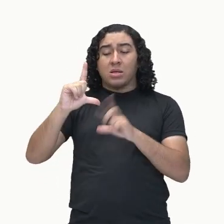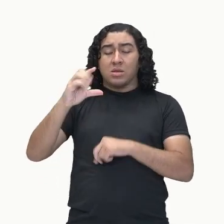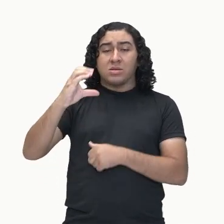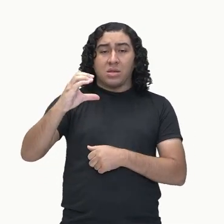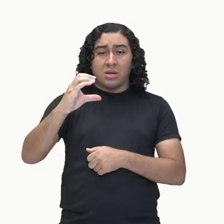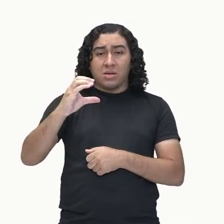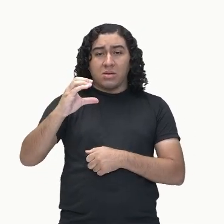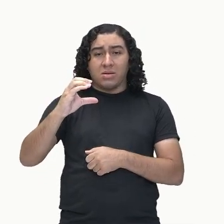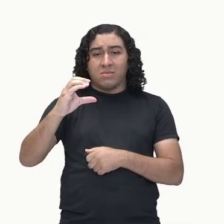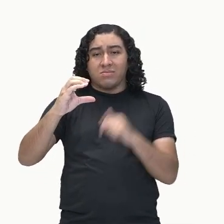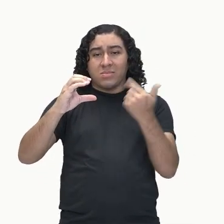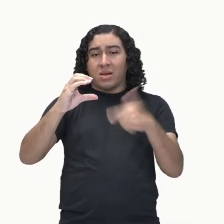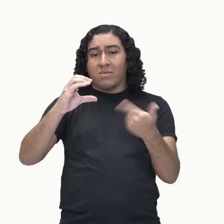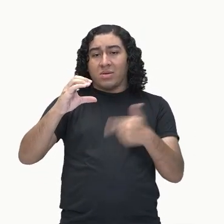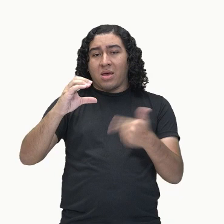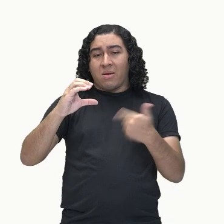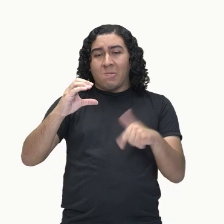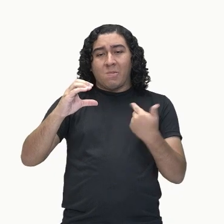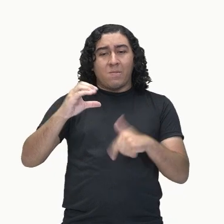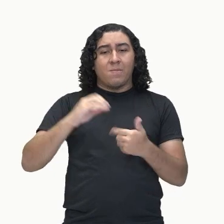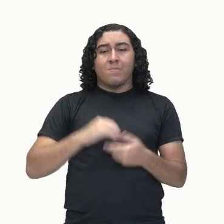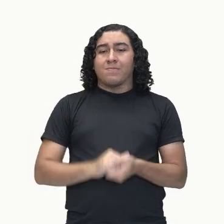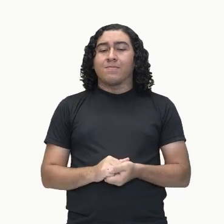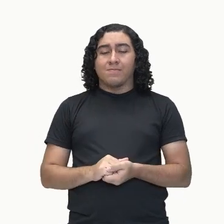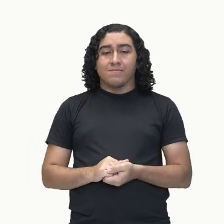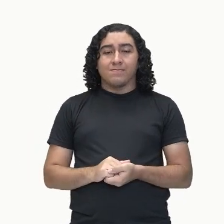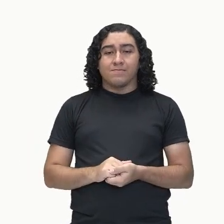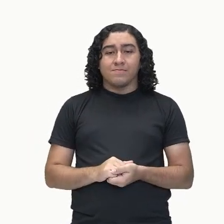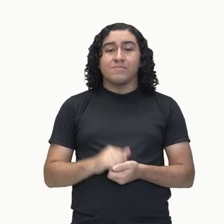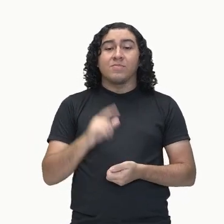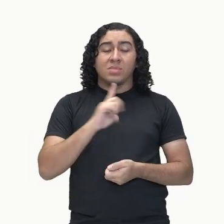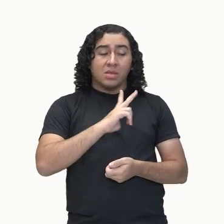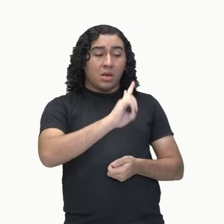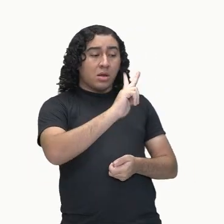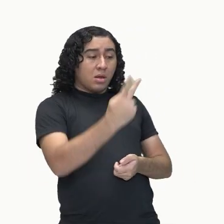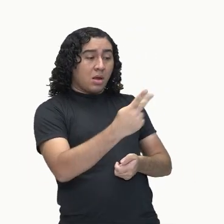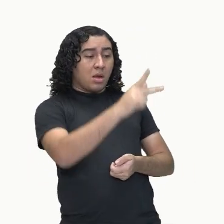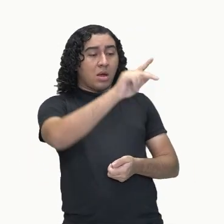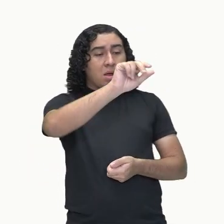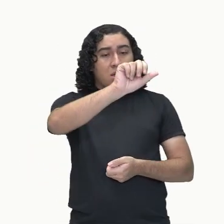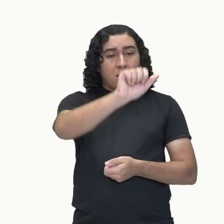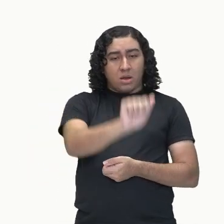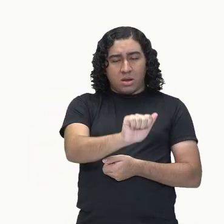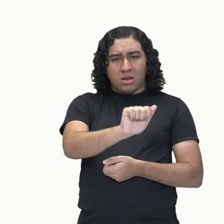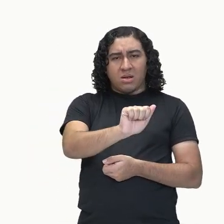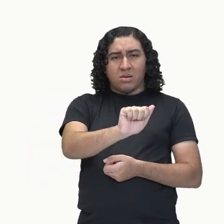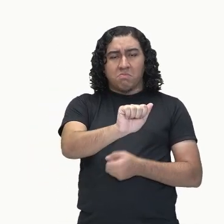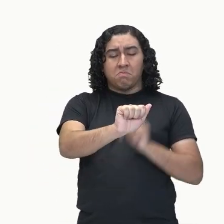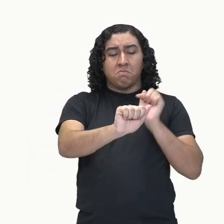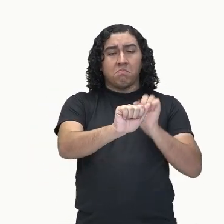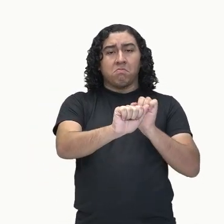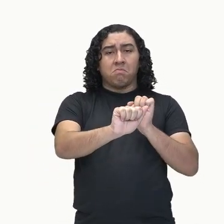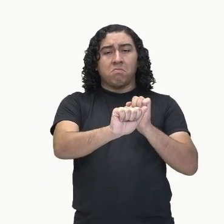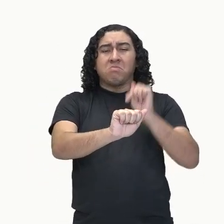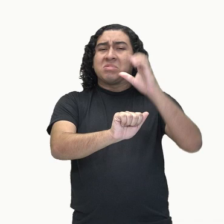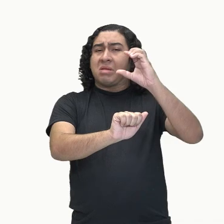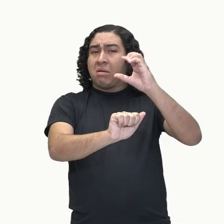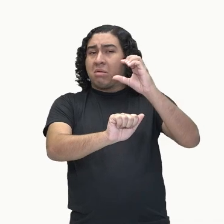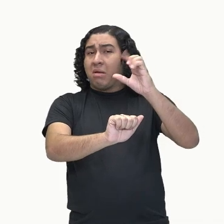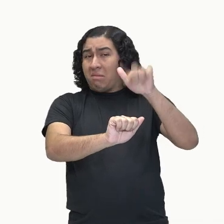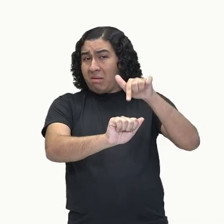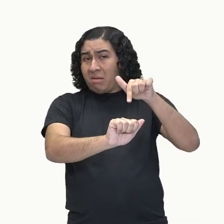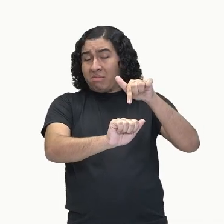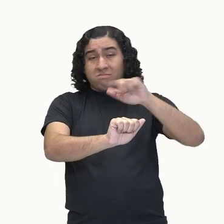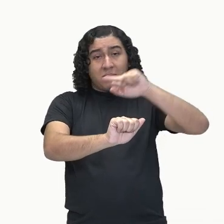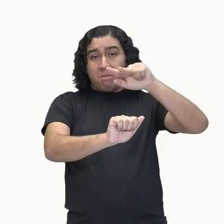verbo não não está tem o h tem o A tá aqui o h o a e no lugar do